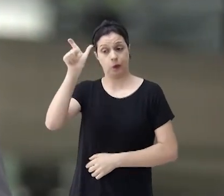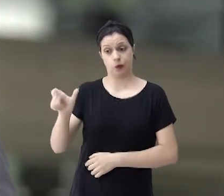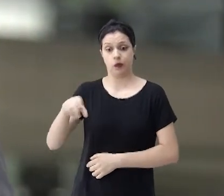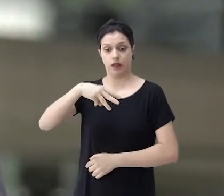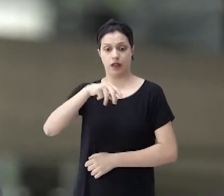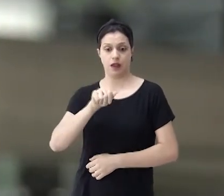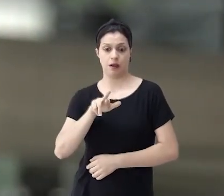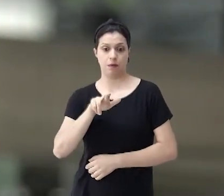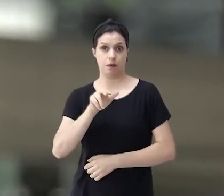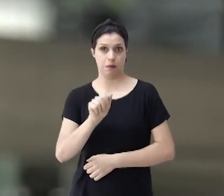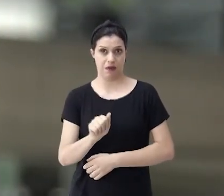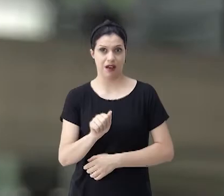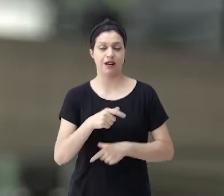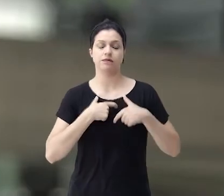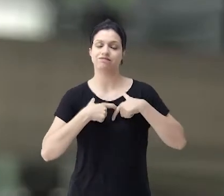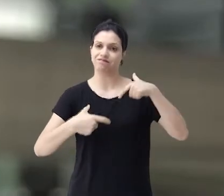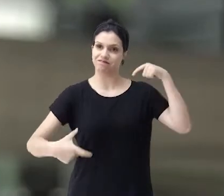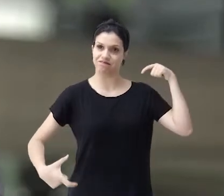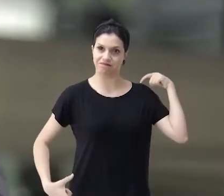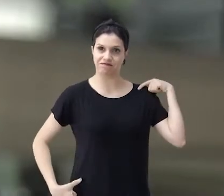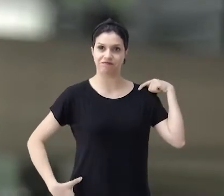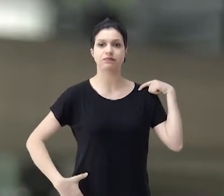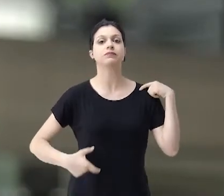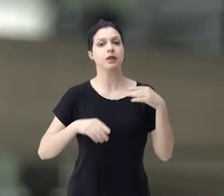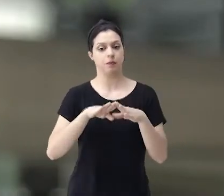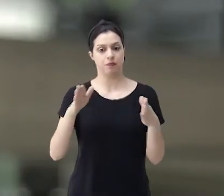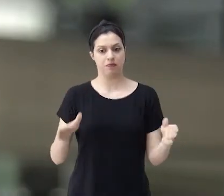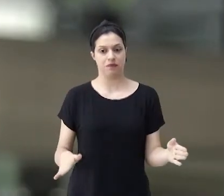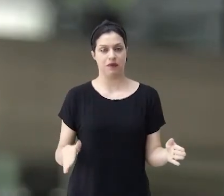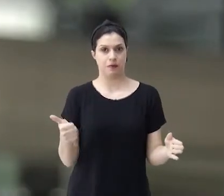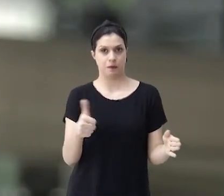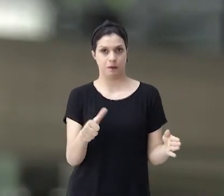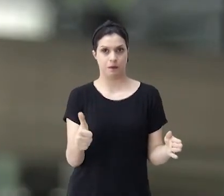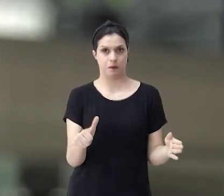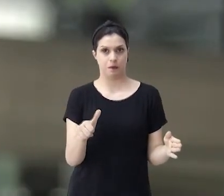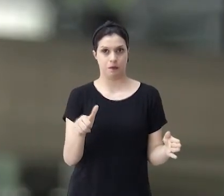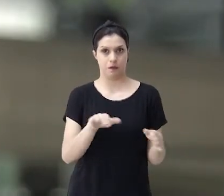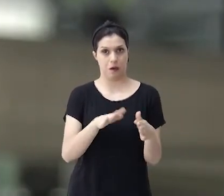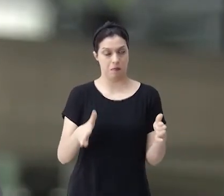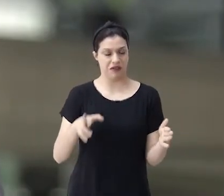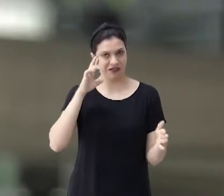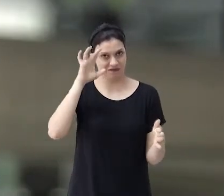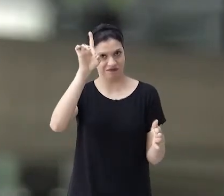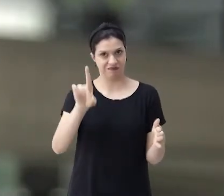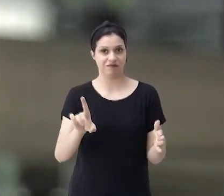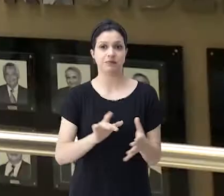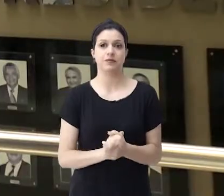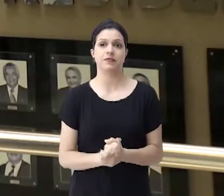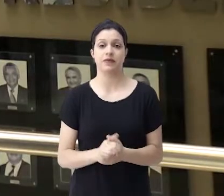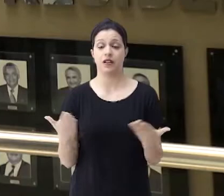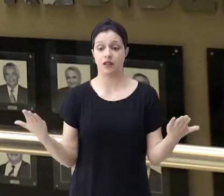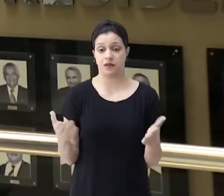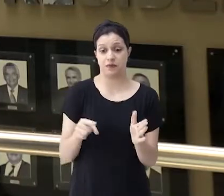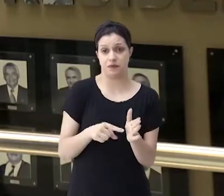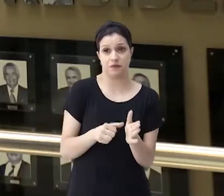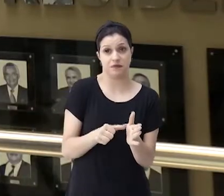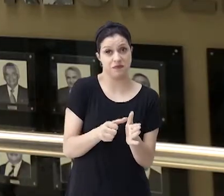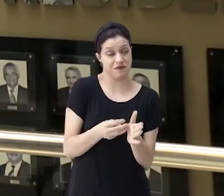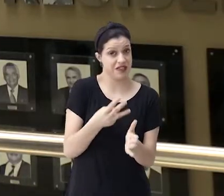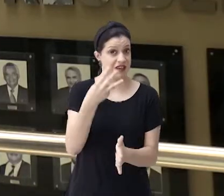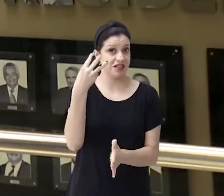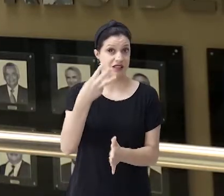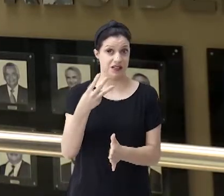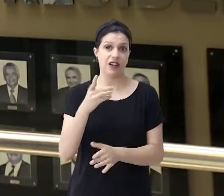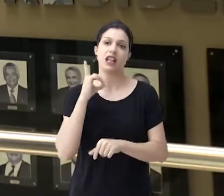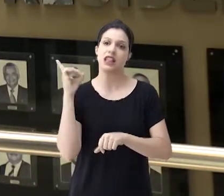Caseiro tomou posse na Assembleia Legislativa e passou a fazer parte da 11ª legislatura. Mara Caseiro exercerá